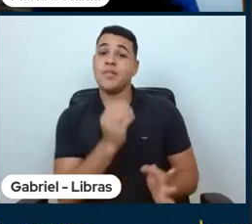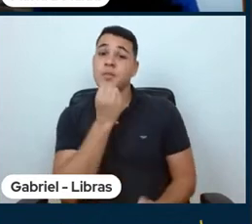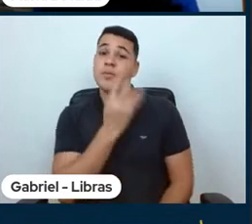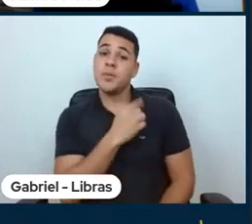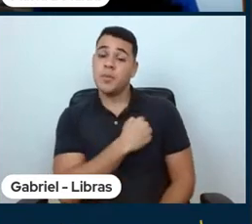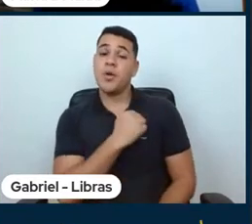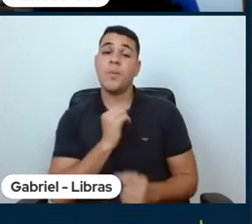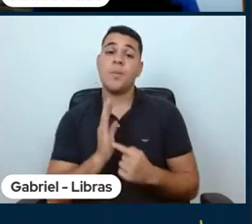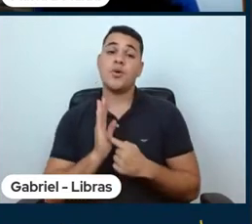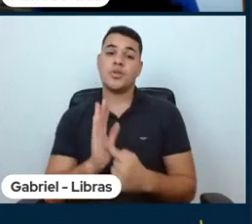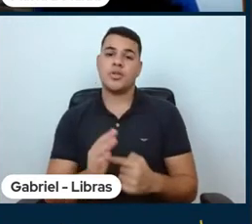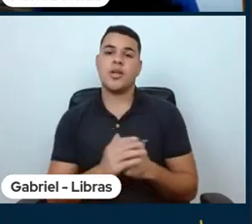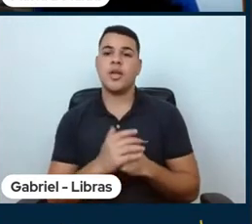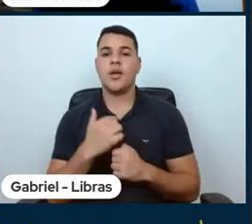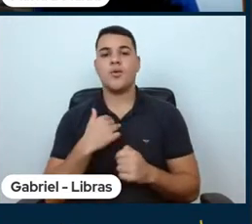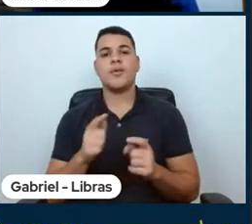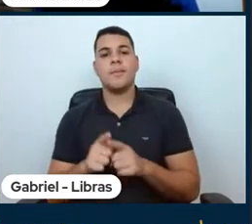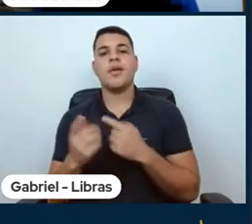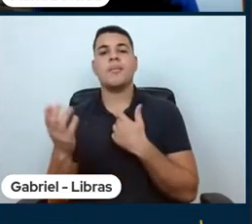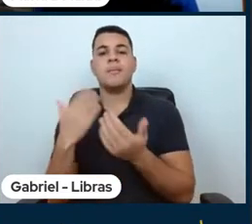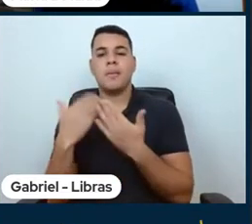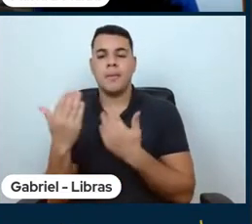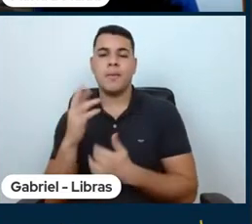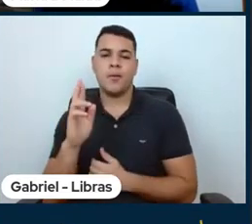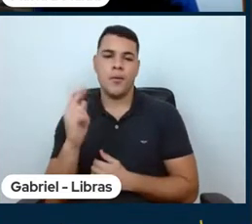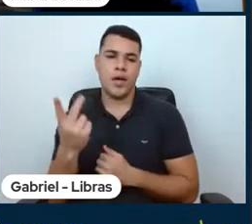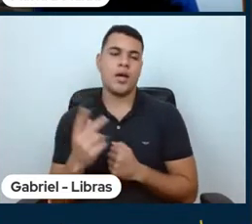projetinhos. Eu fiz bate-papo com o RH,